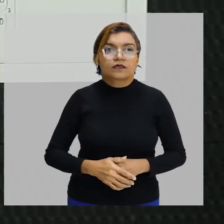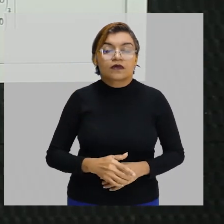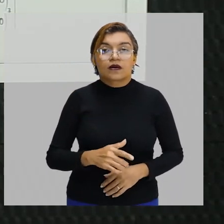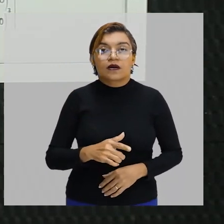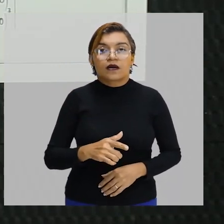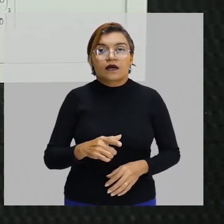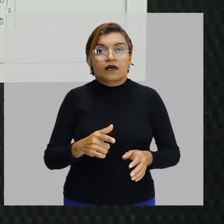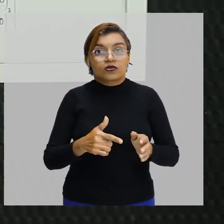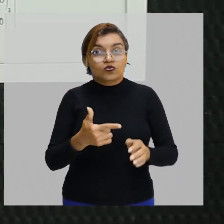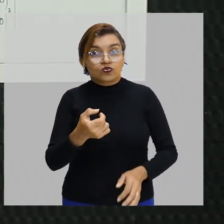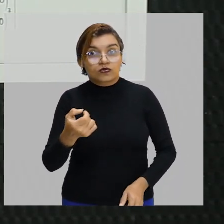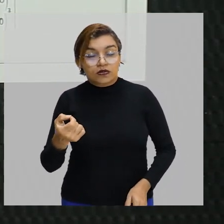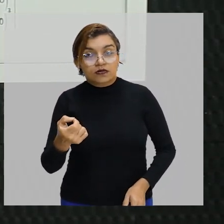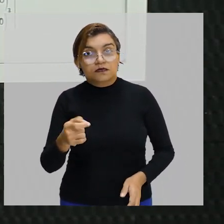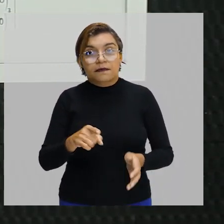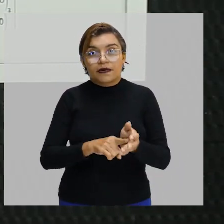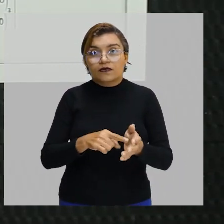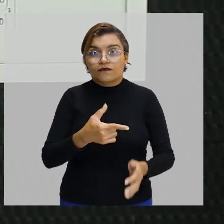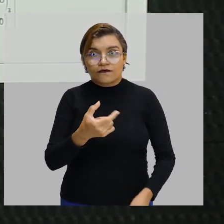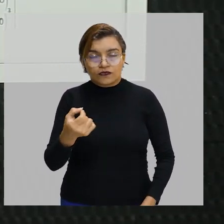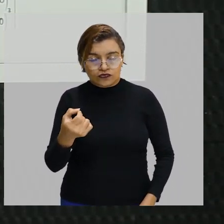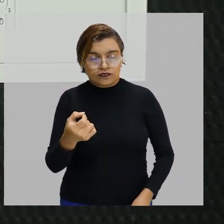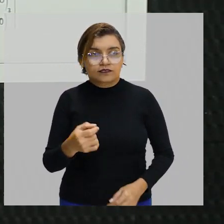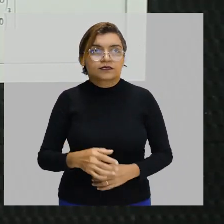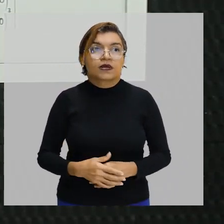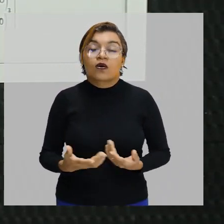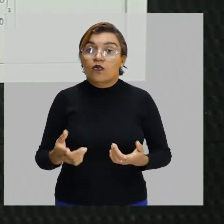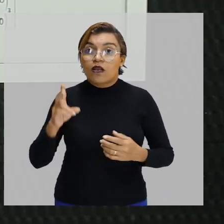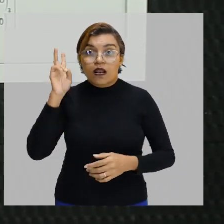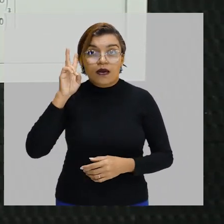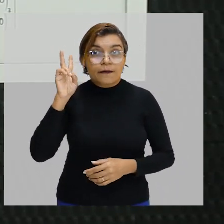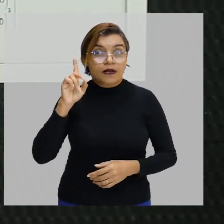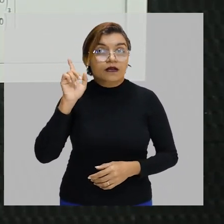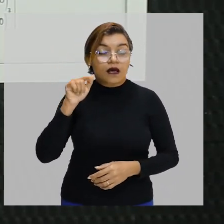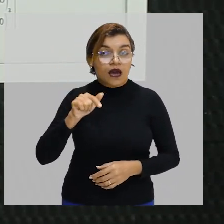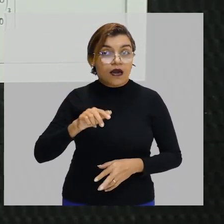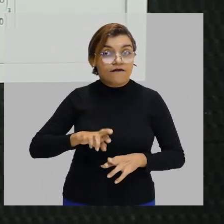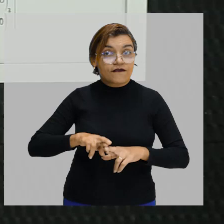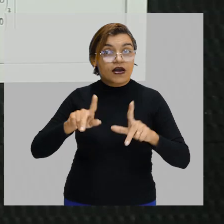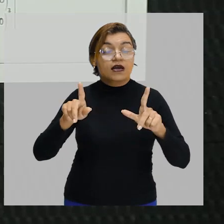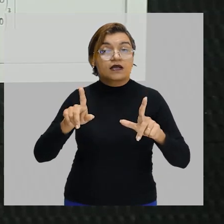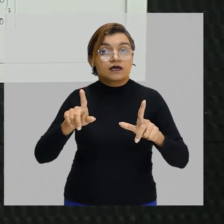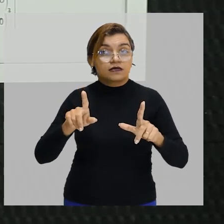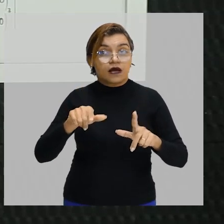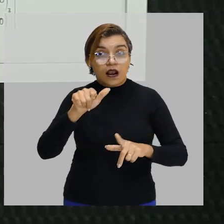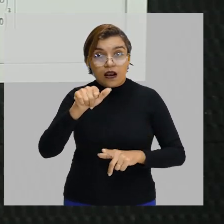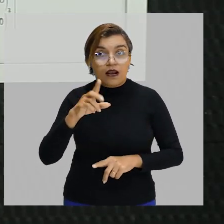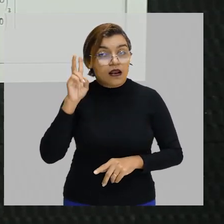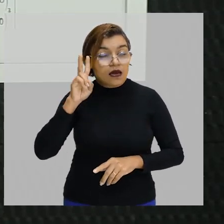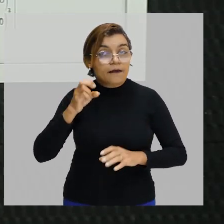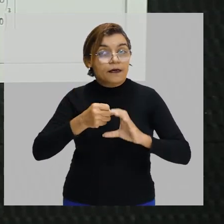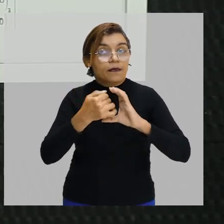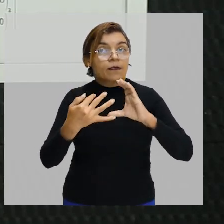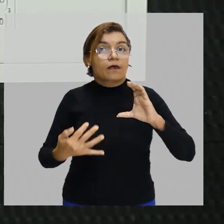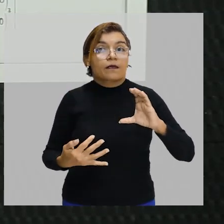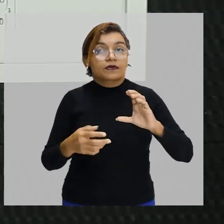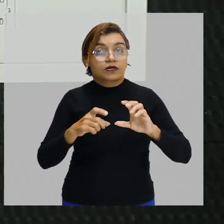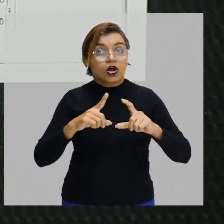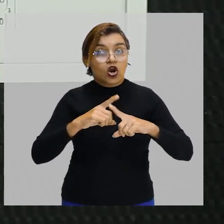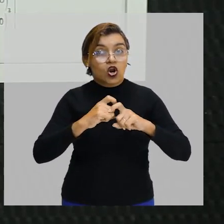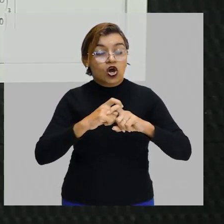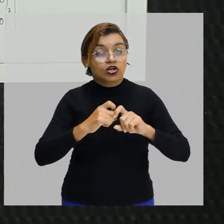log de 20. Beleza? Lembrando, galera, que isso aqui é uma diferença. Lembra da propriedade do logaritmo de uma diferença? Você